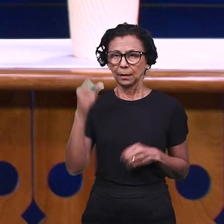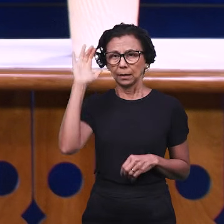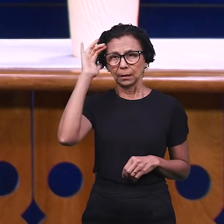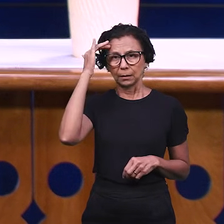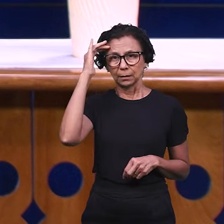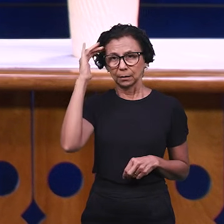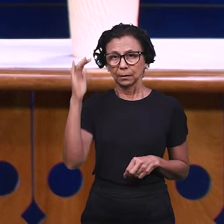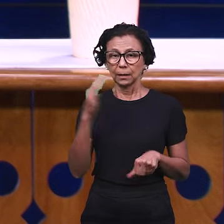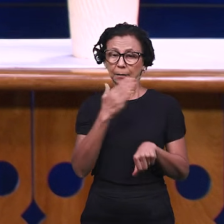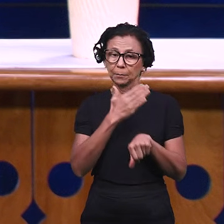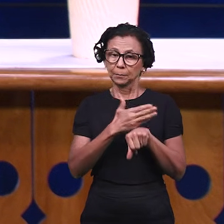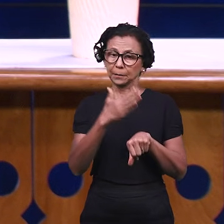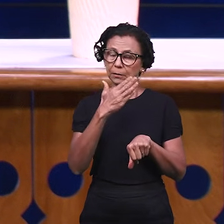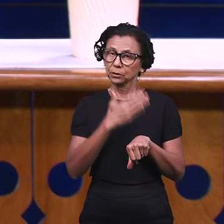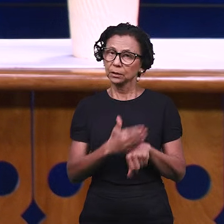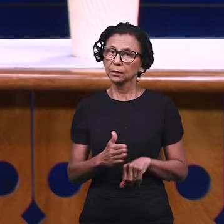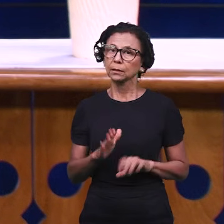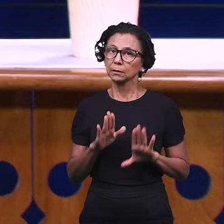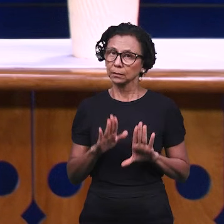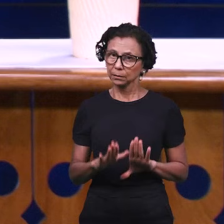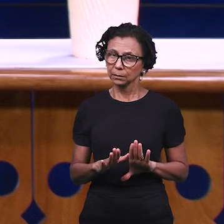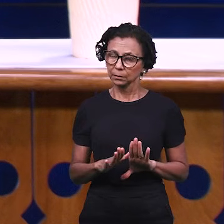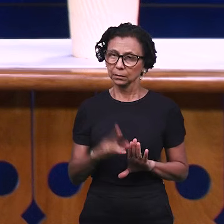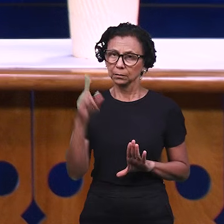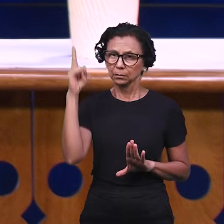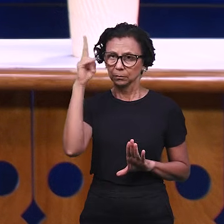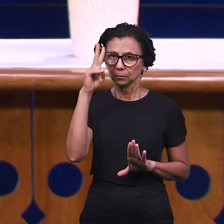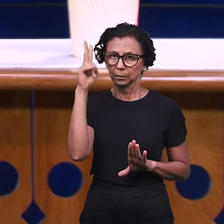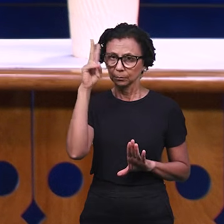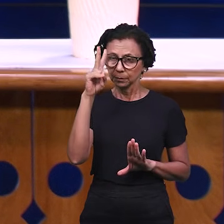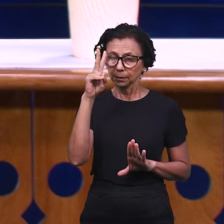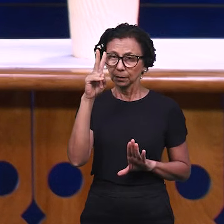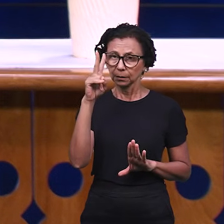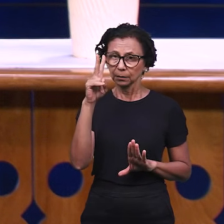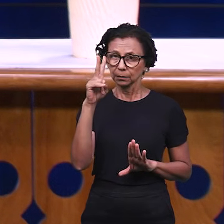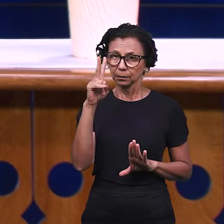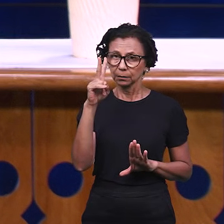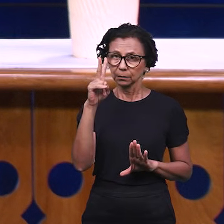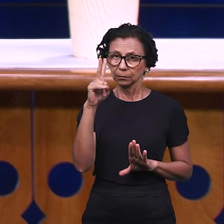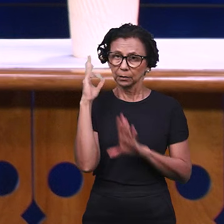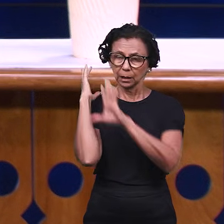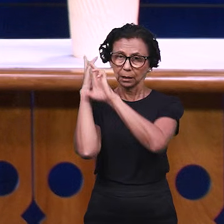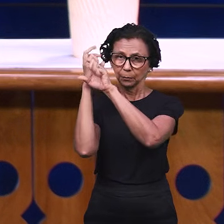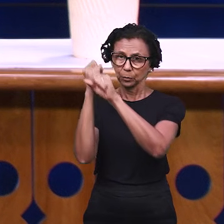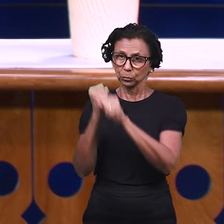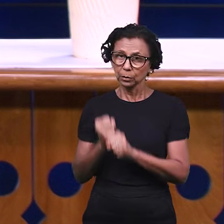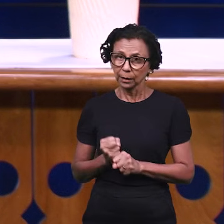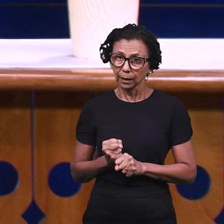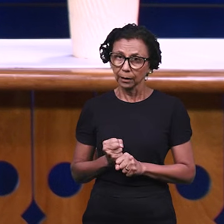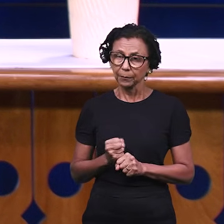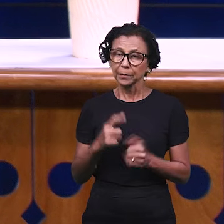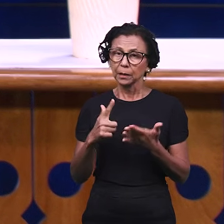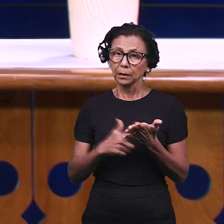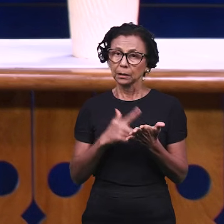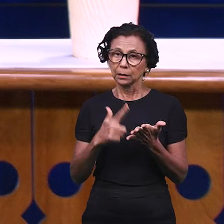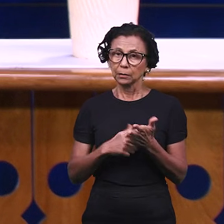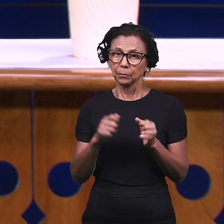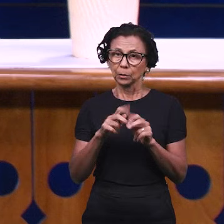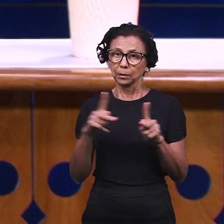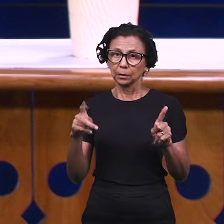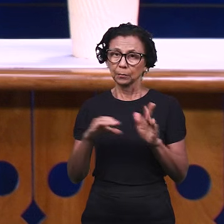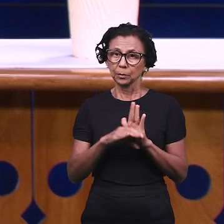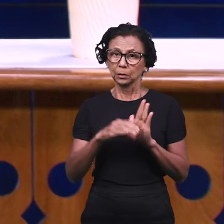lema. Então nós vamos lembrar o lema que o Senhor nos deu esse ano. Está lá em Apocalipse,